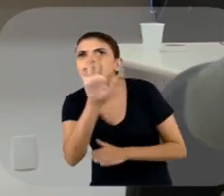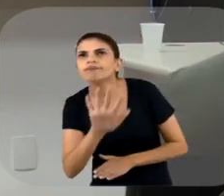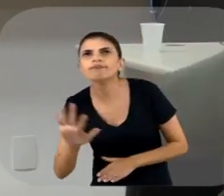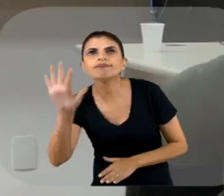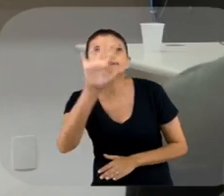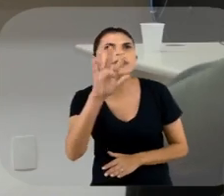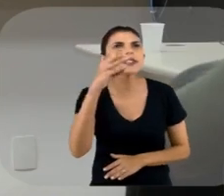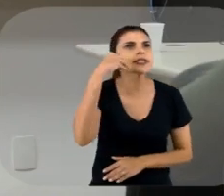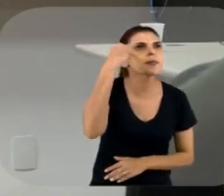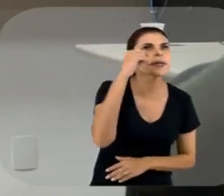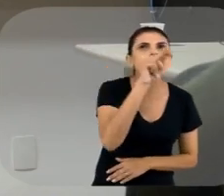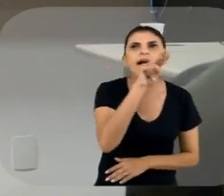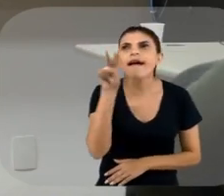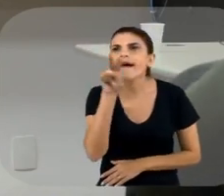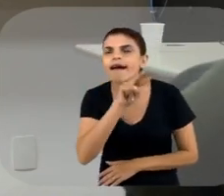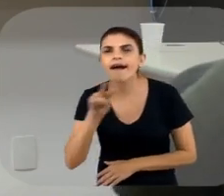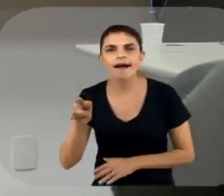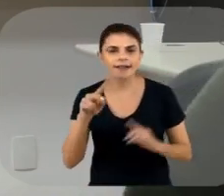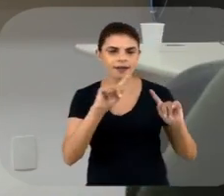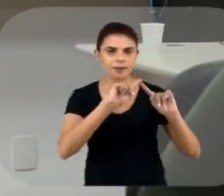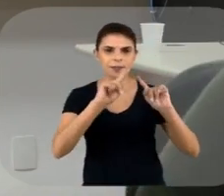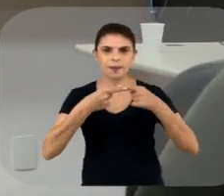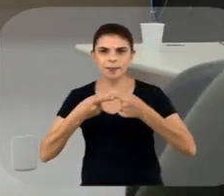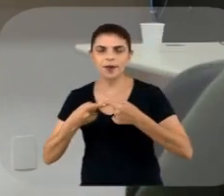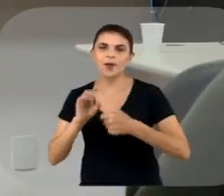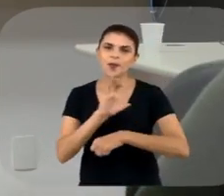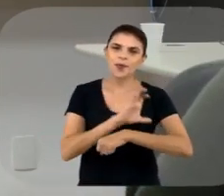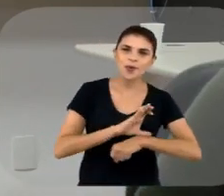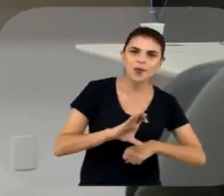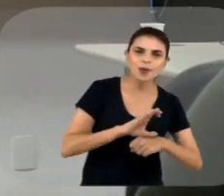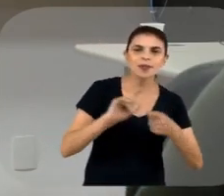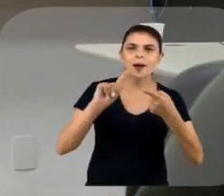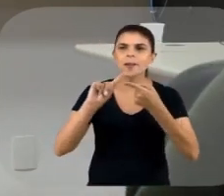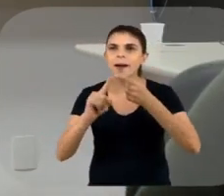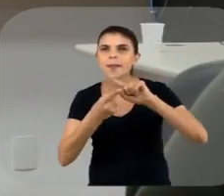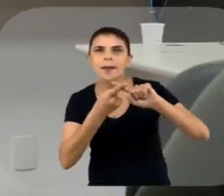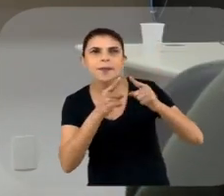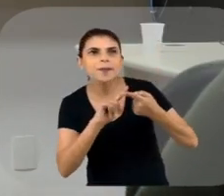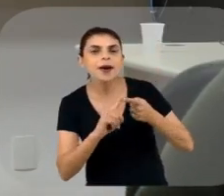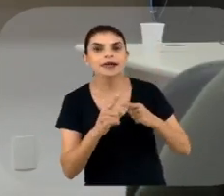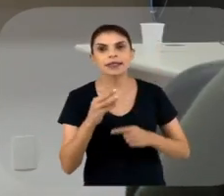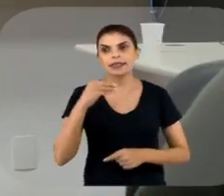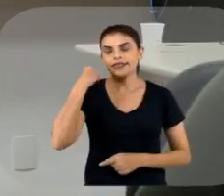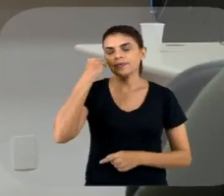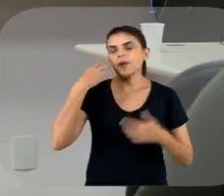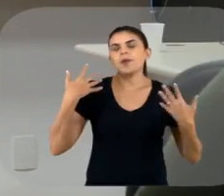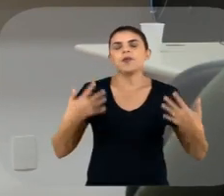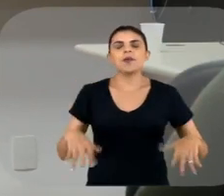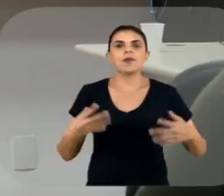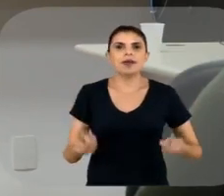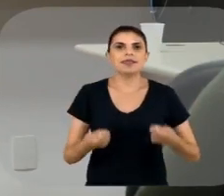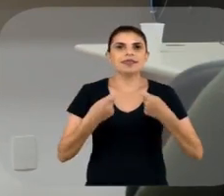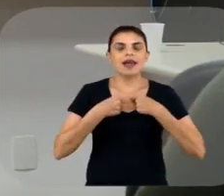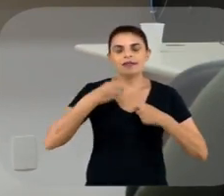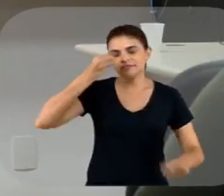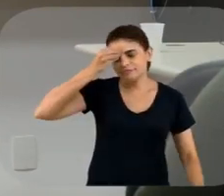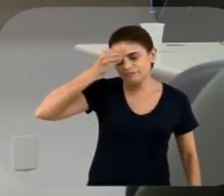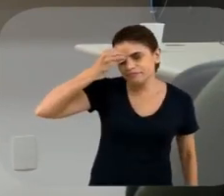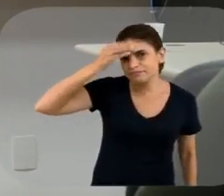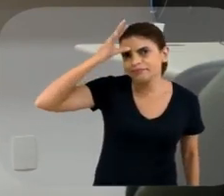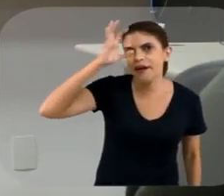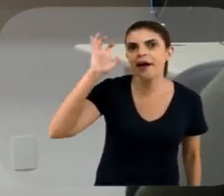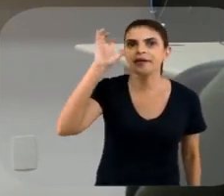aquela experiência, né? Considerando ali o curso, né, como uma grande experiência de aprendizagem.